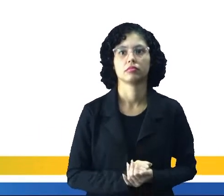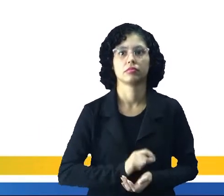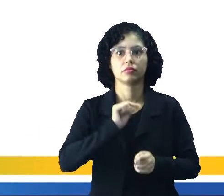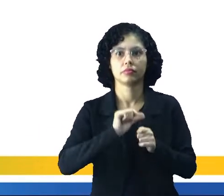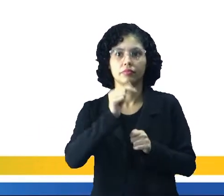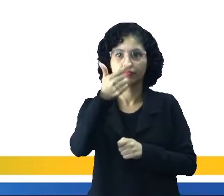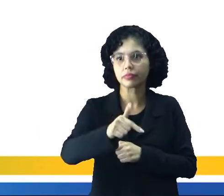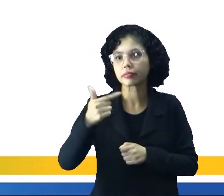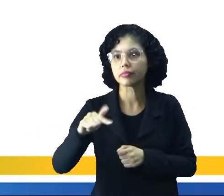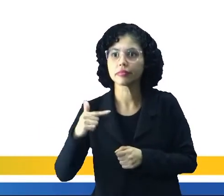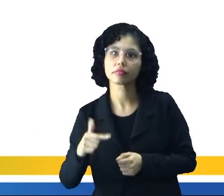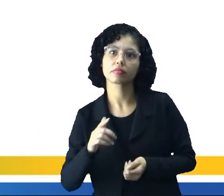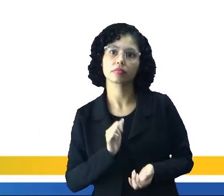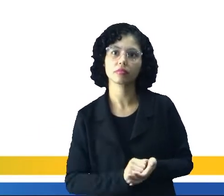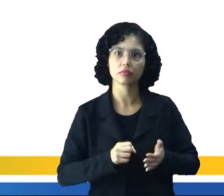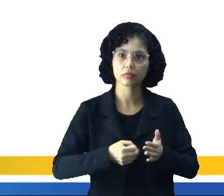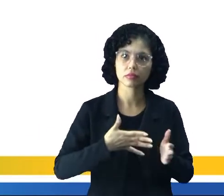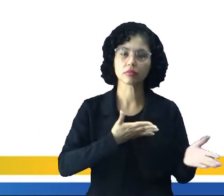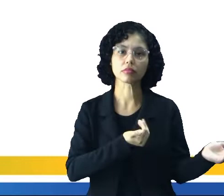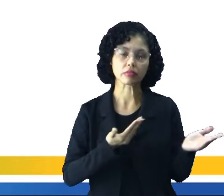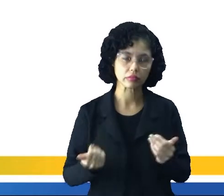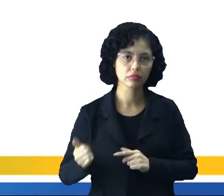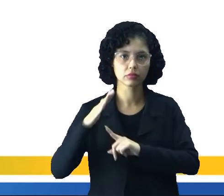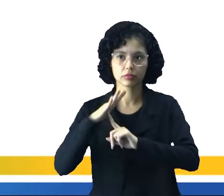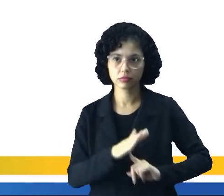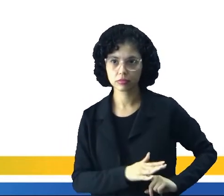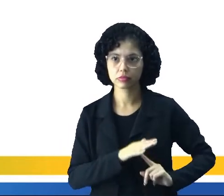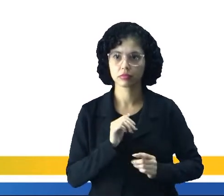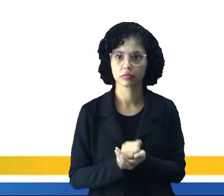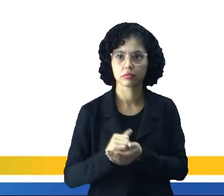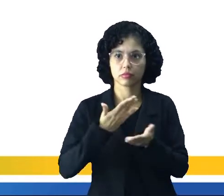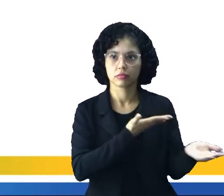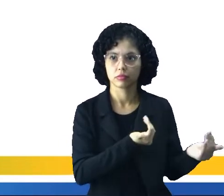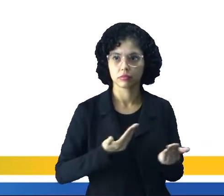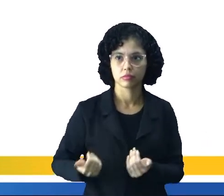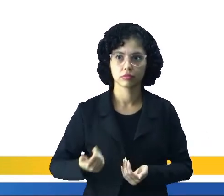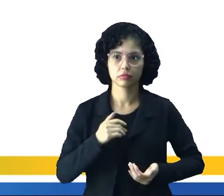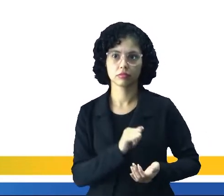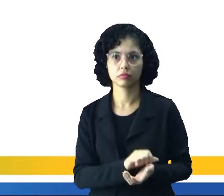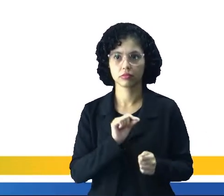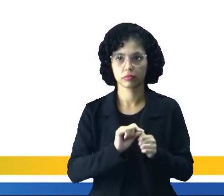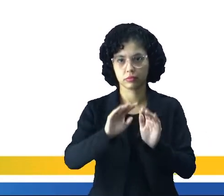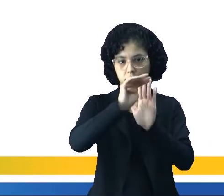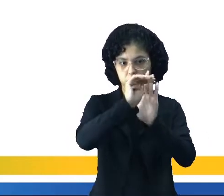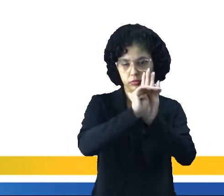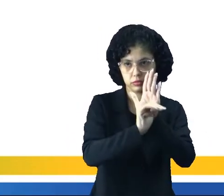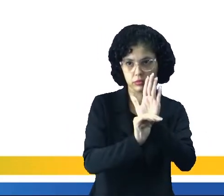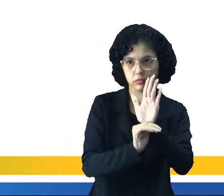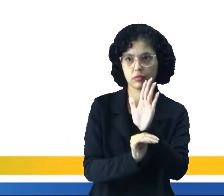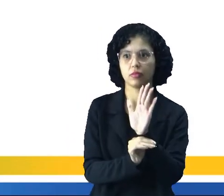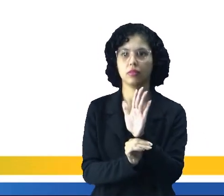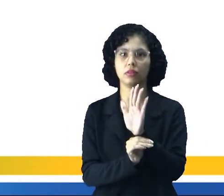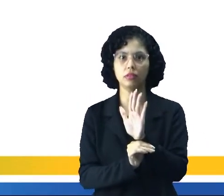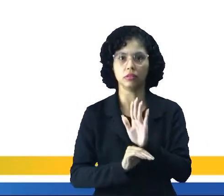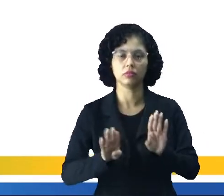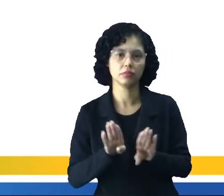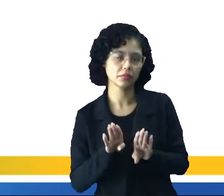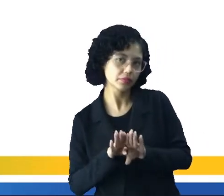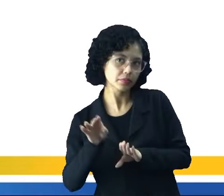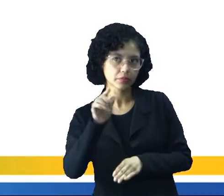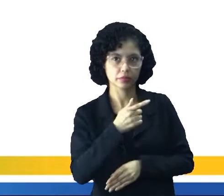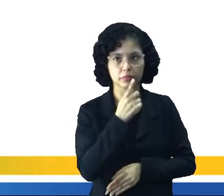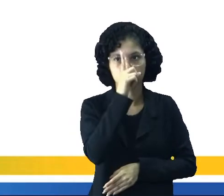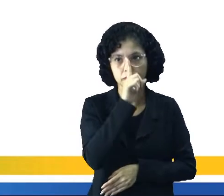fazendo essa repetição, muitos jovens, depressão, jovens, e aí ele vai, tá vendo? Todo esse